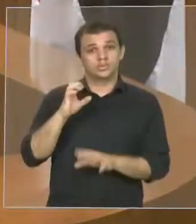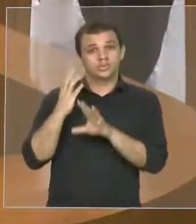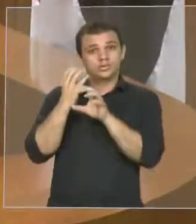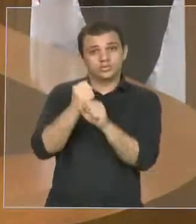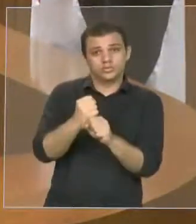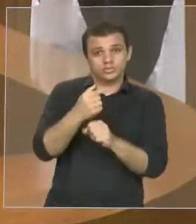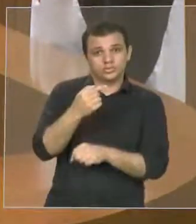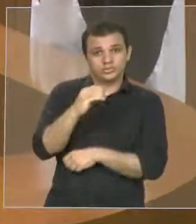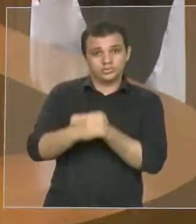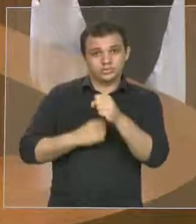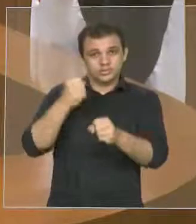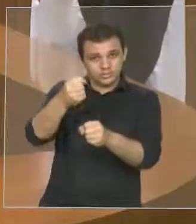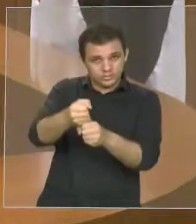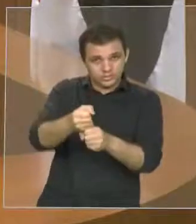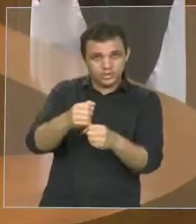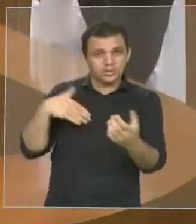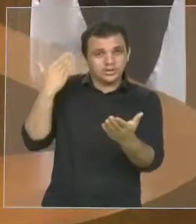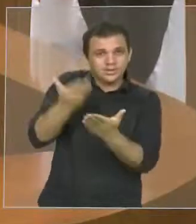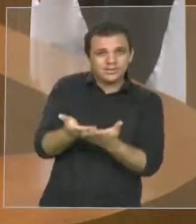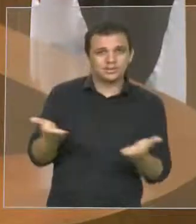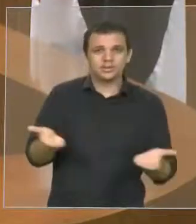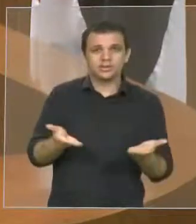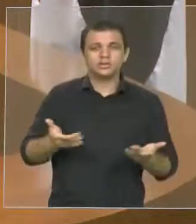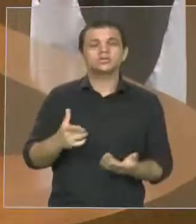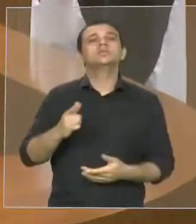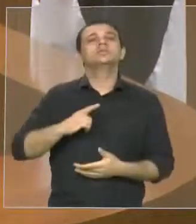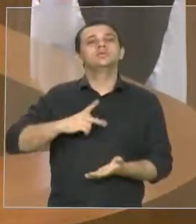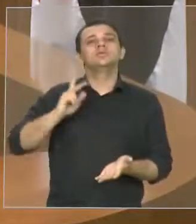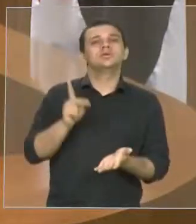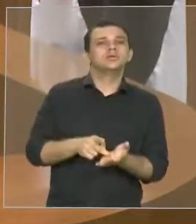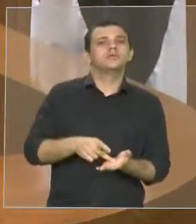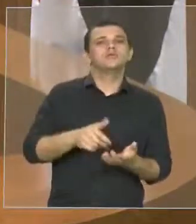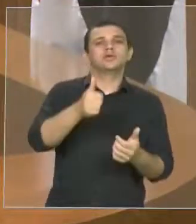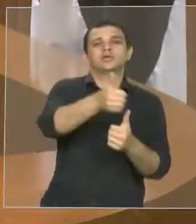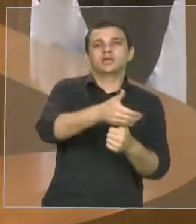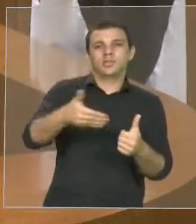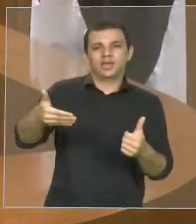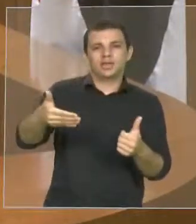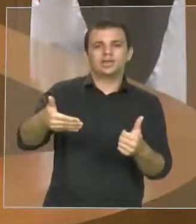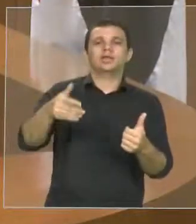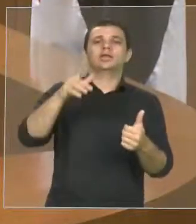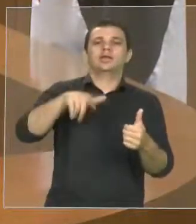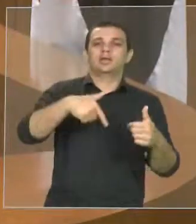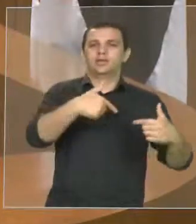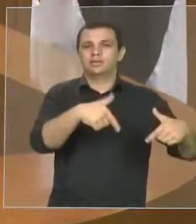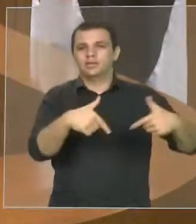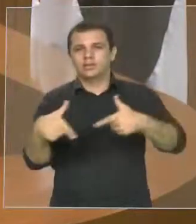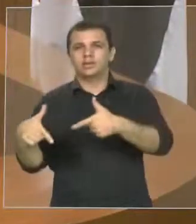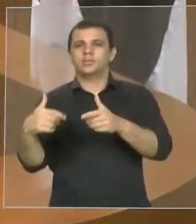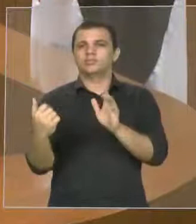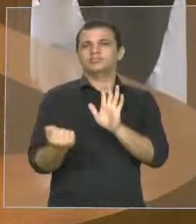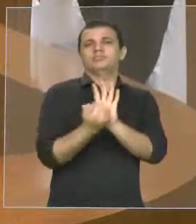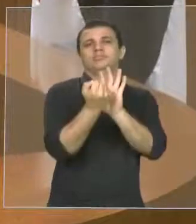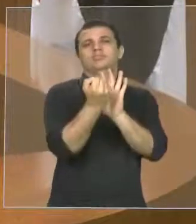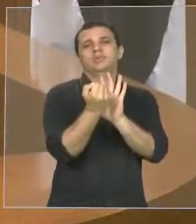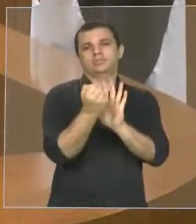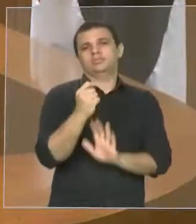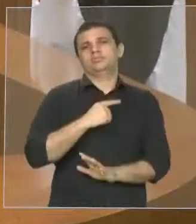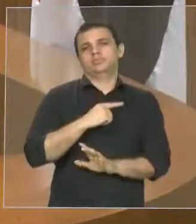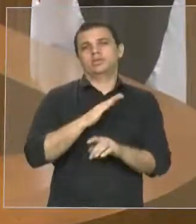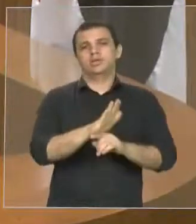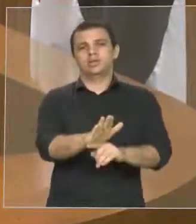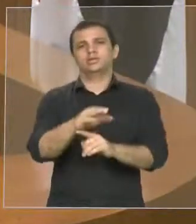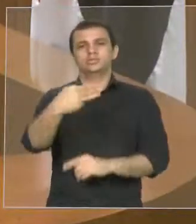anos, tem, de fato, um legado de bons serviços prestados ao Maranhão, no sentido